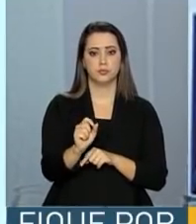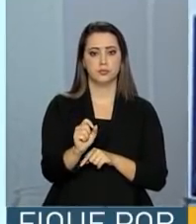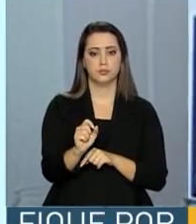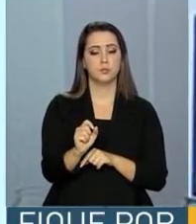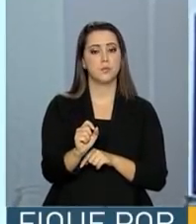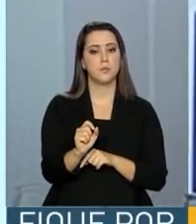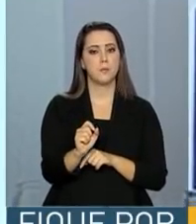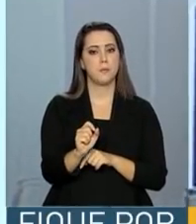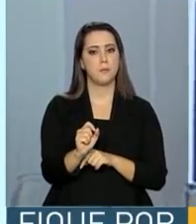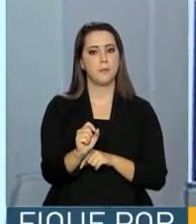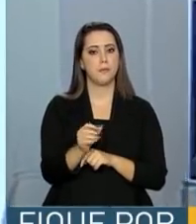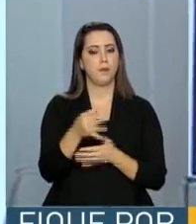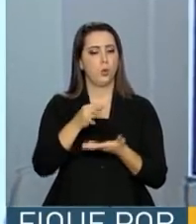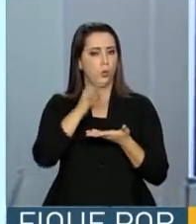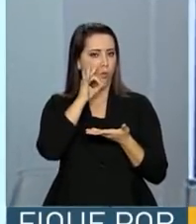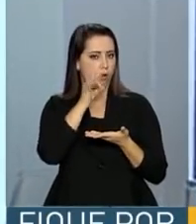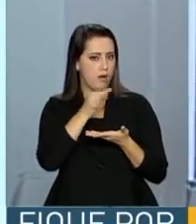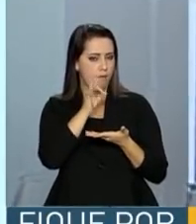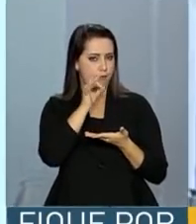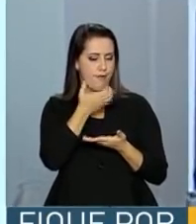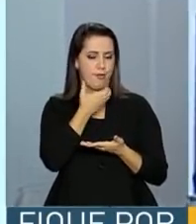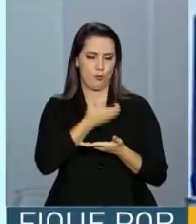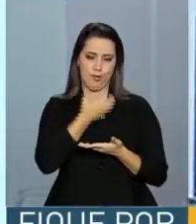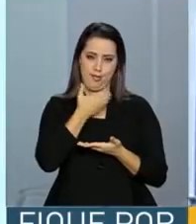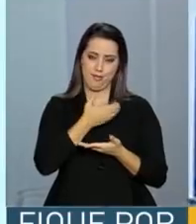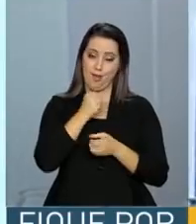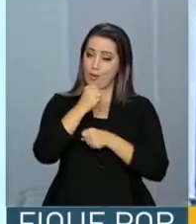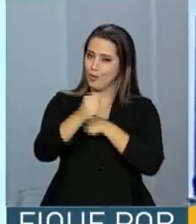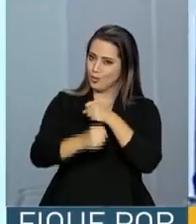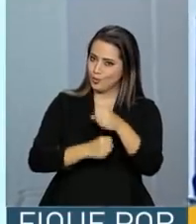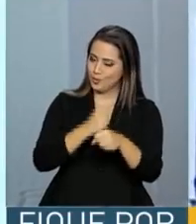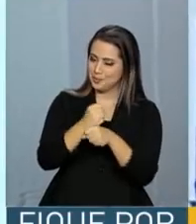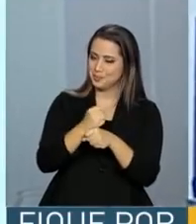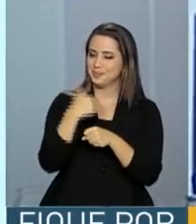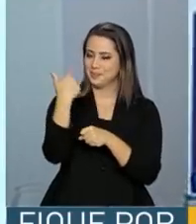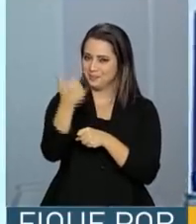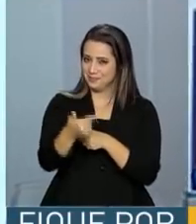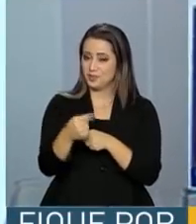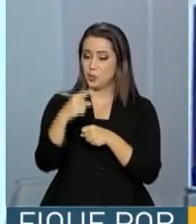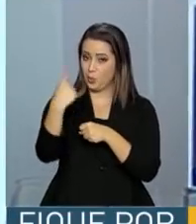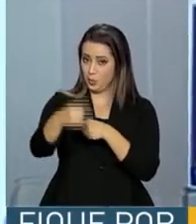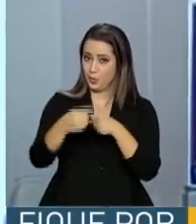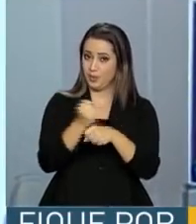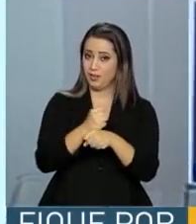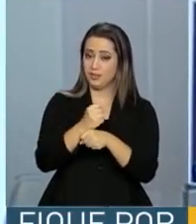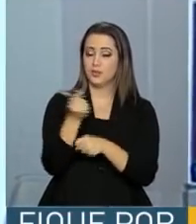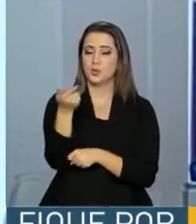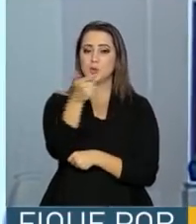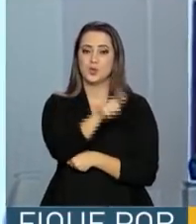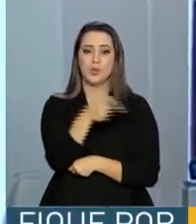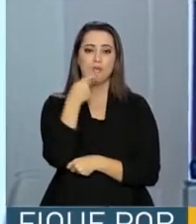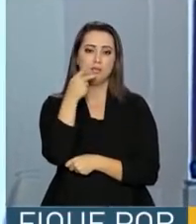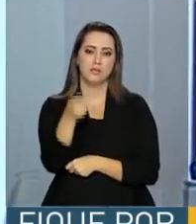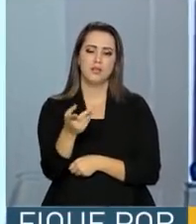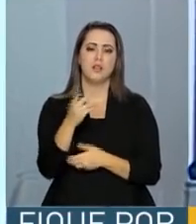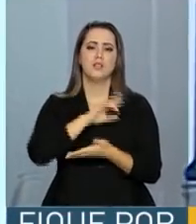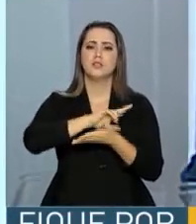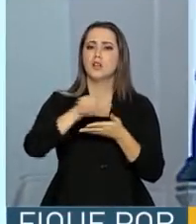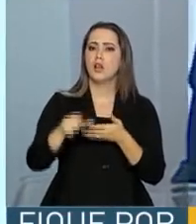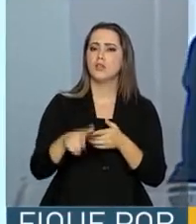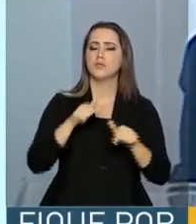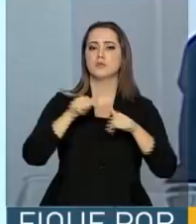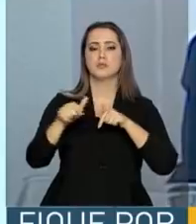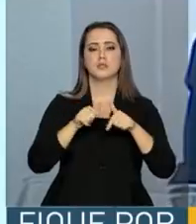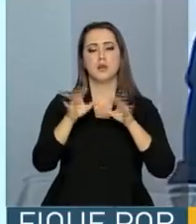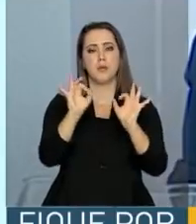no café do natal do ano que vem nós possamos mais uma vez relatar é muitos gestos